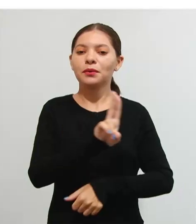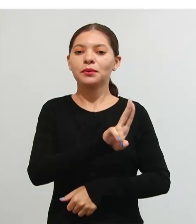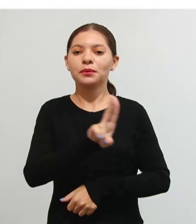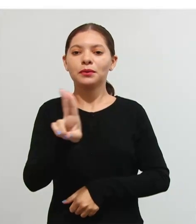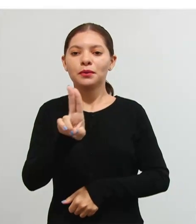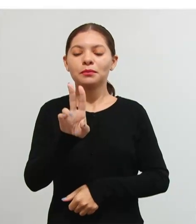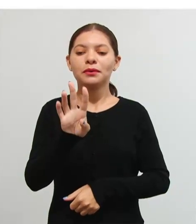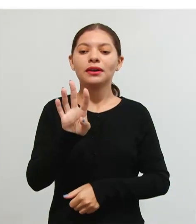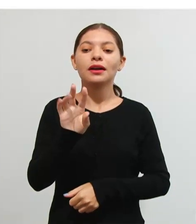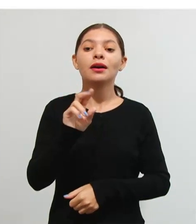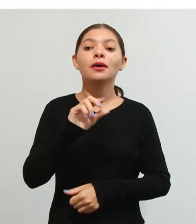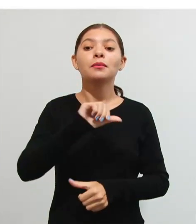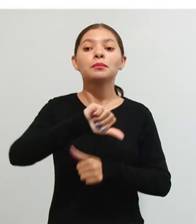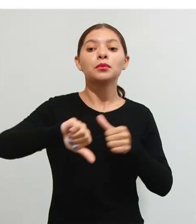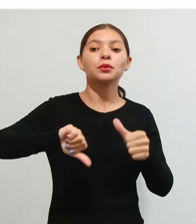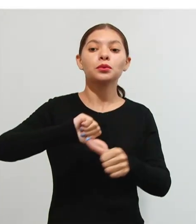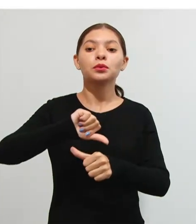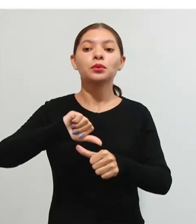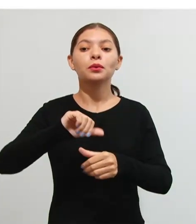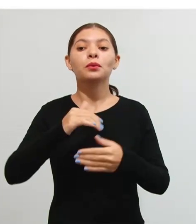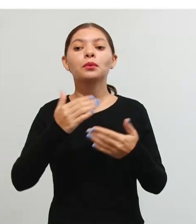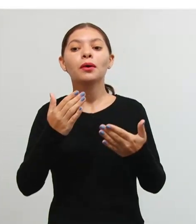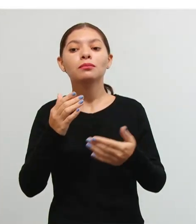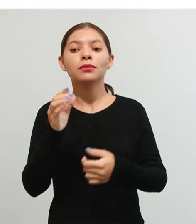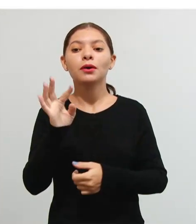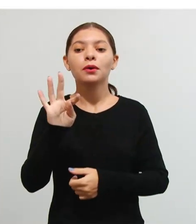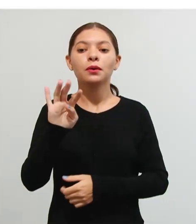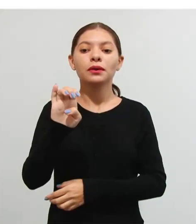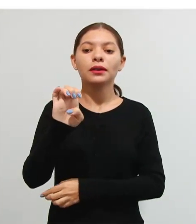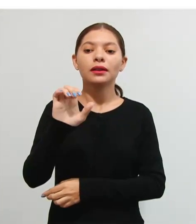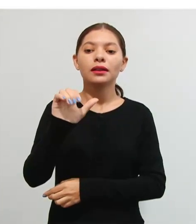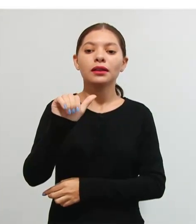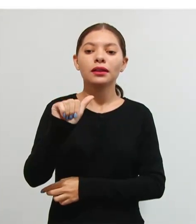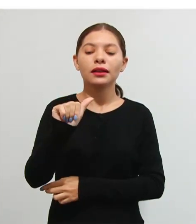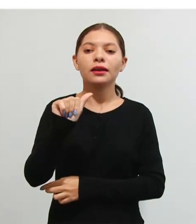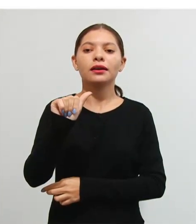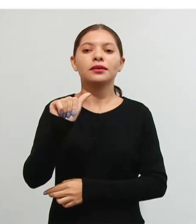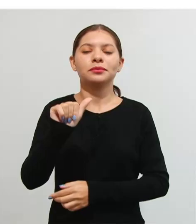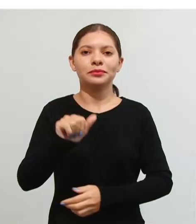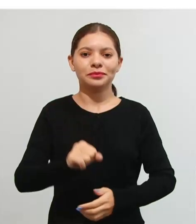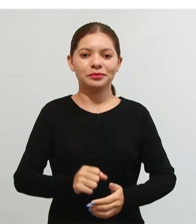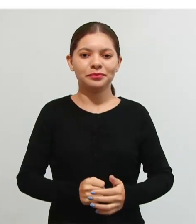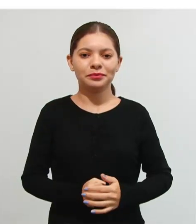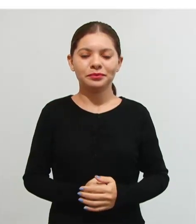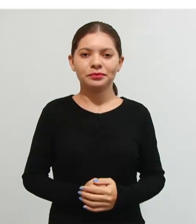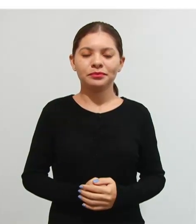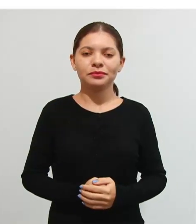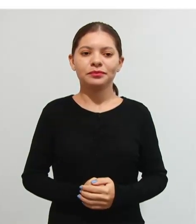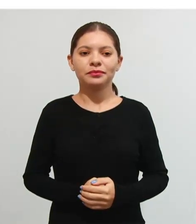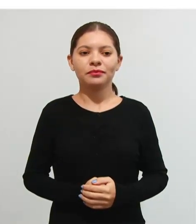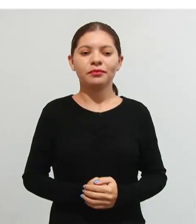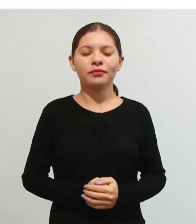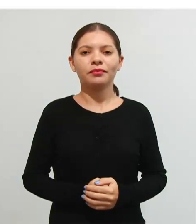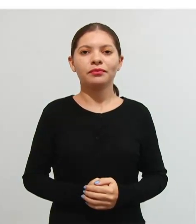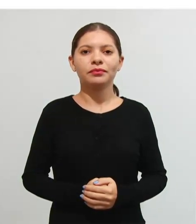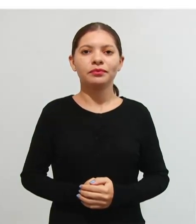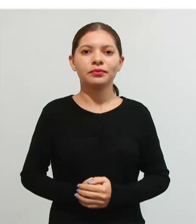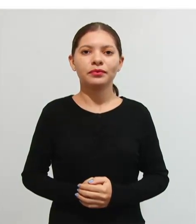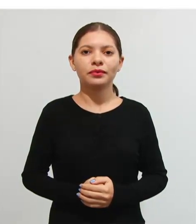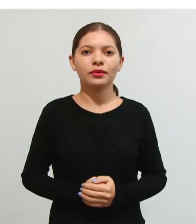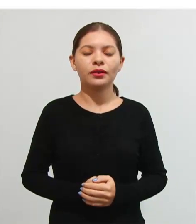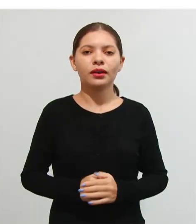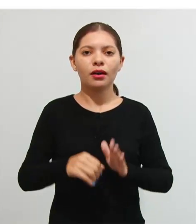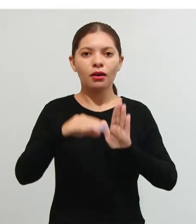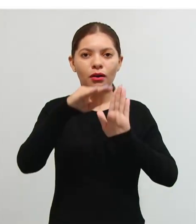TEA, nem é autismo, né, é TEA. E aí a gente traz